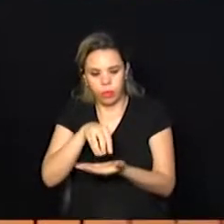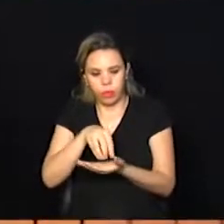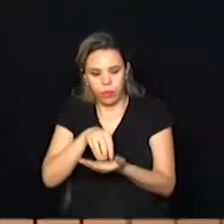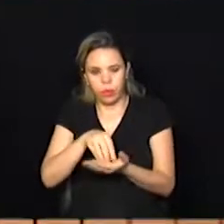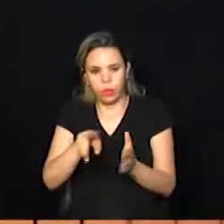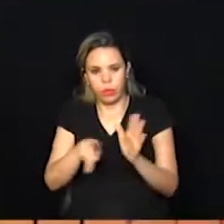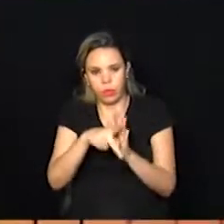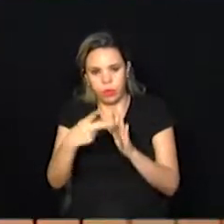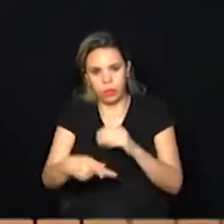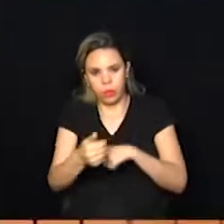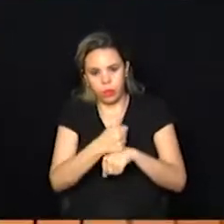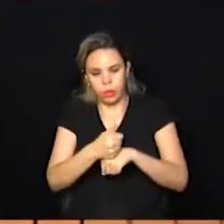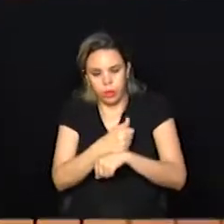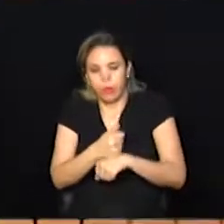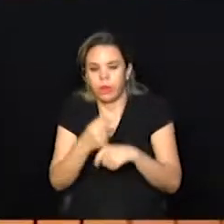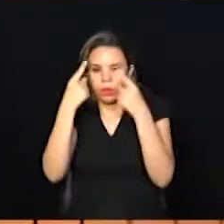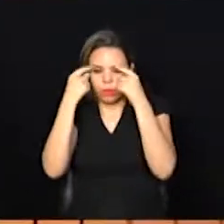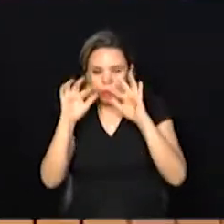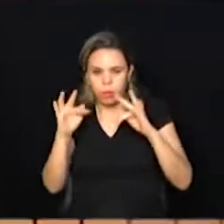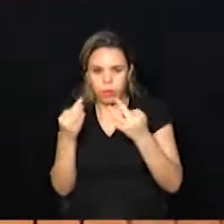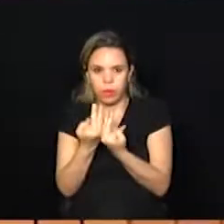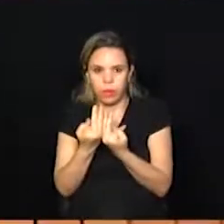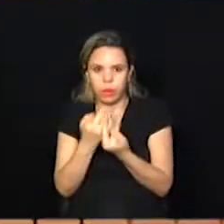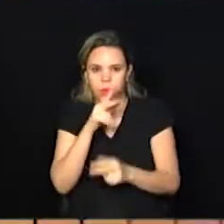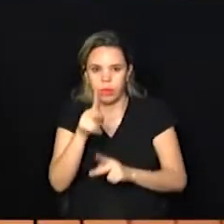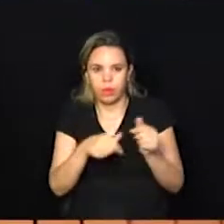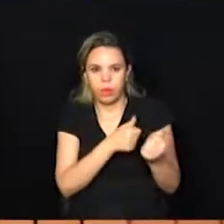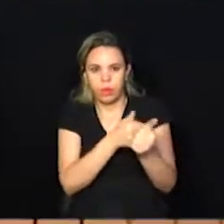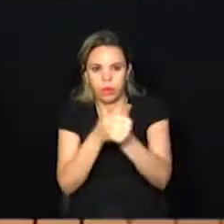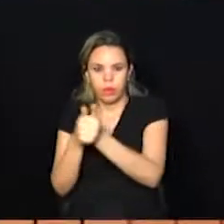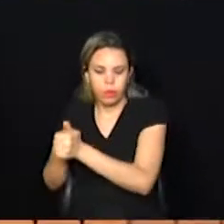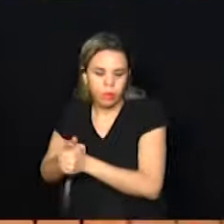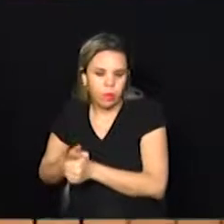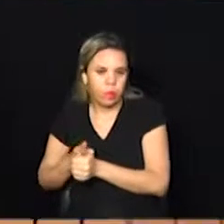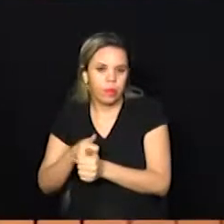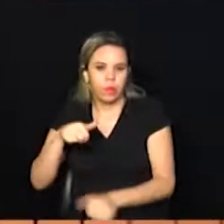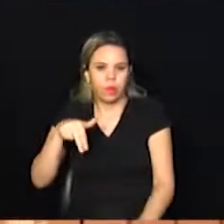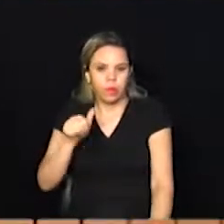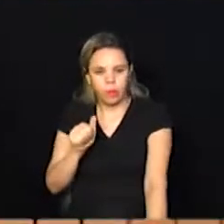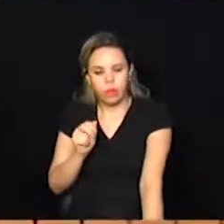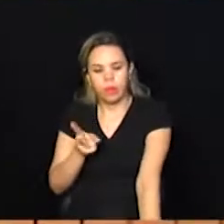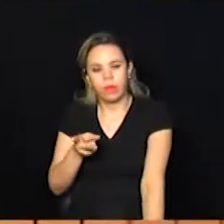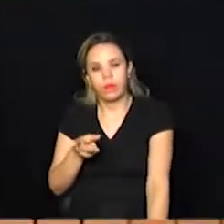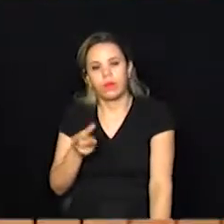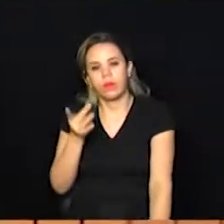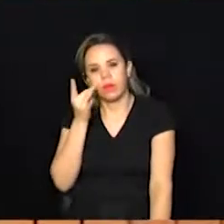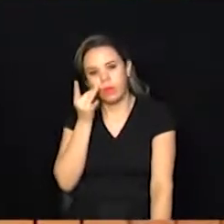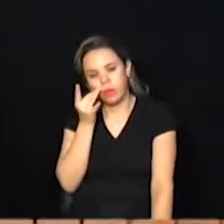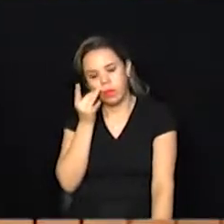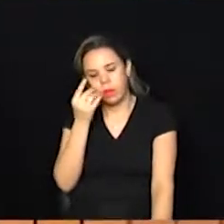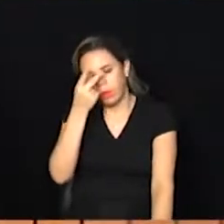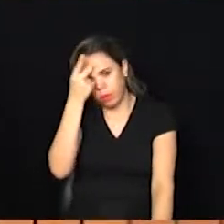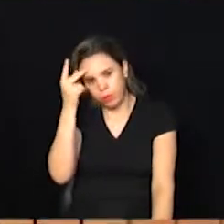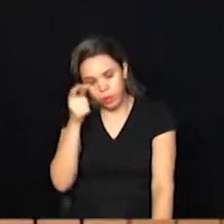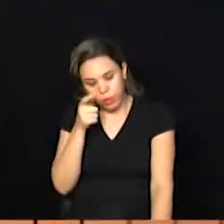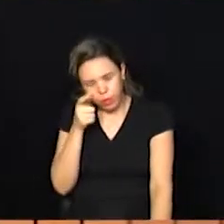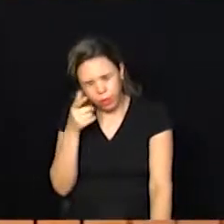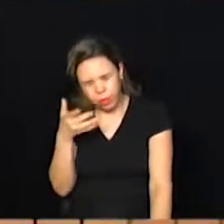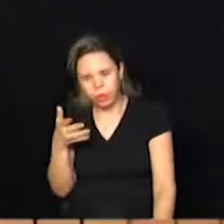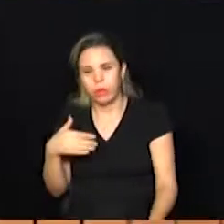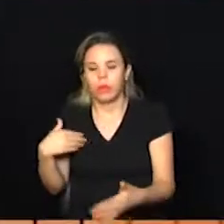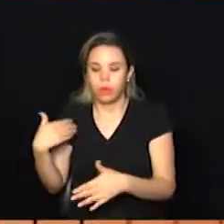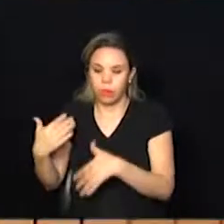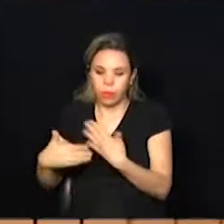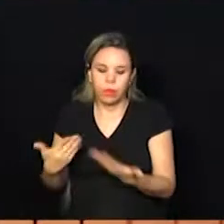violência doméstica e familiar. Muitos aqui acompanharam, Ana Cláudia estava aqui sempre, né? Muitas pessoas acompanharam esse